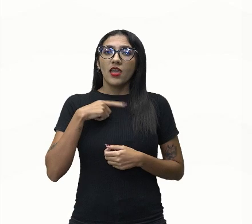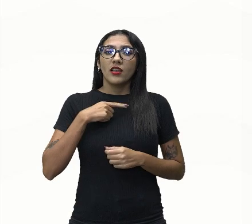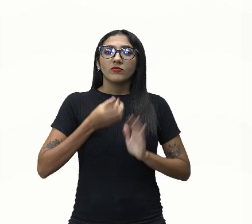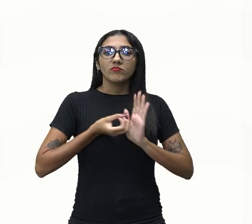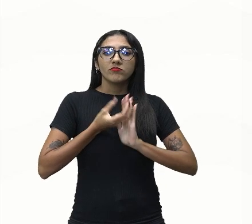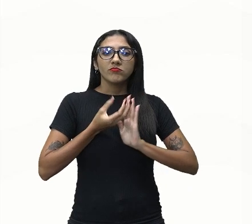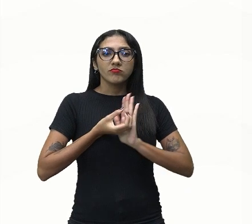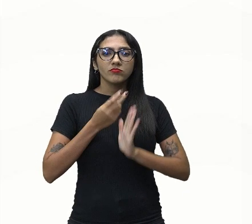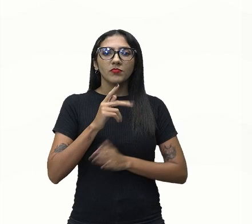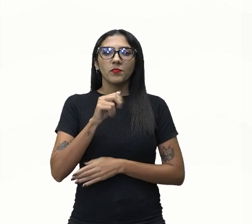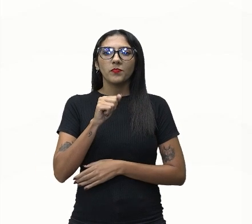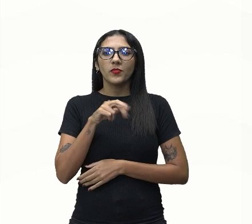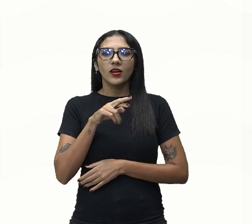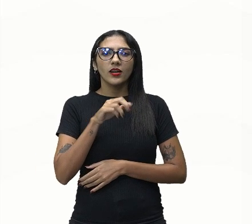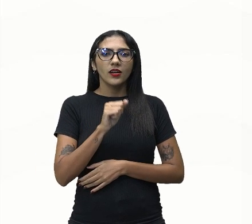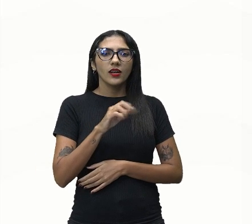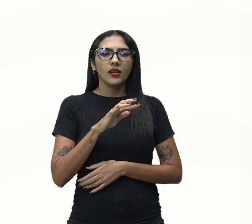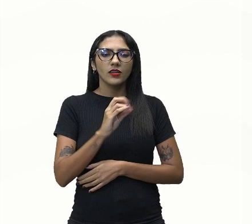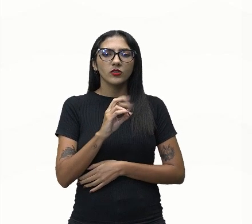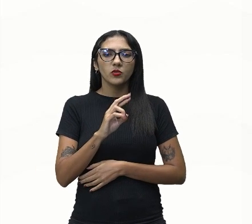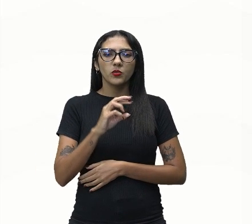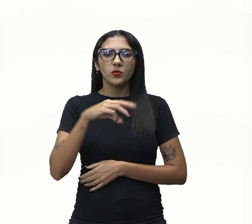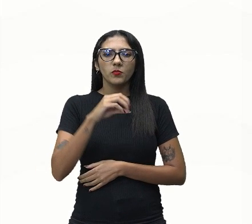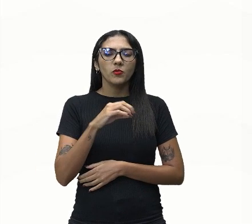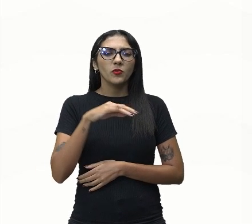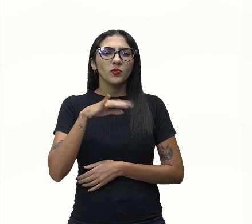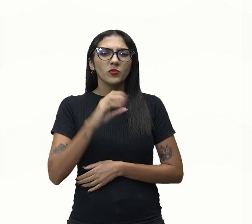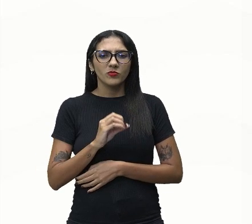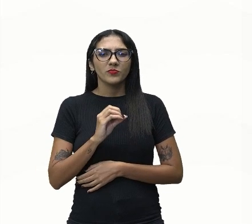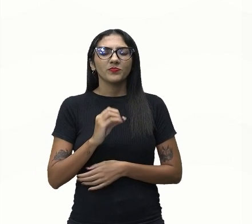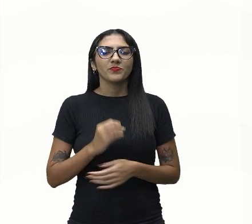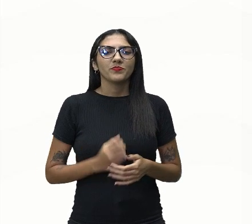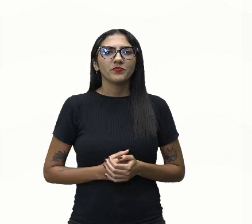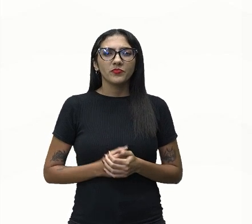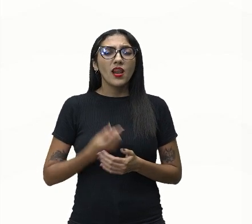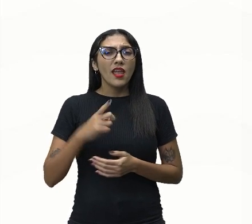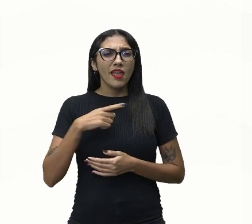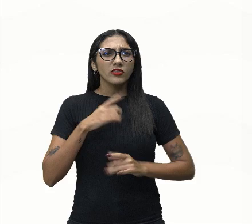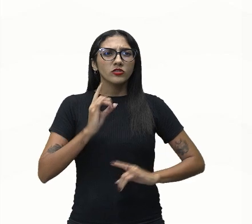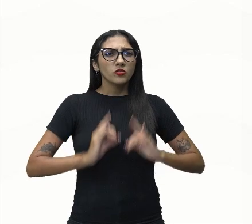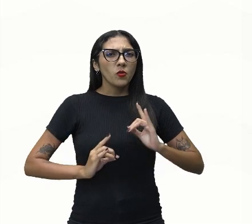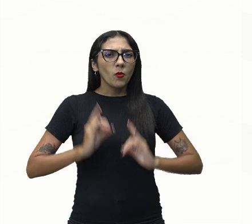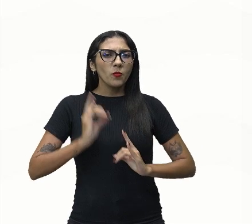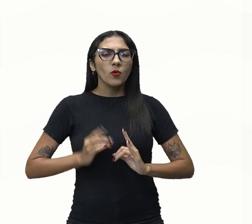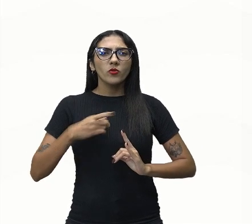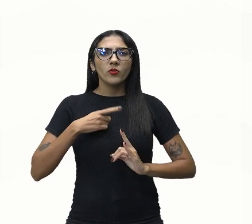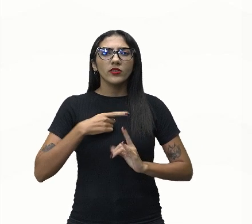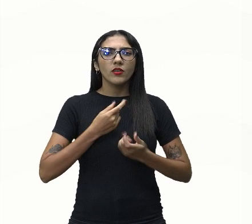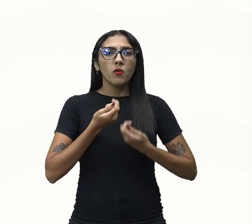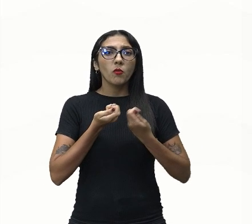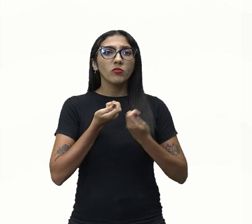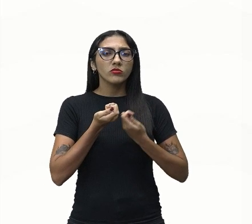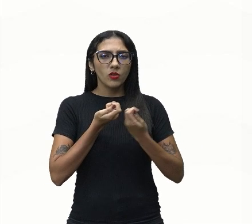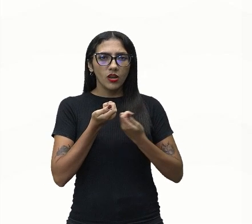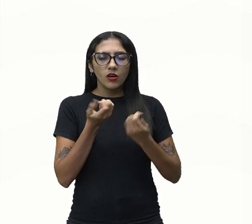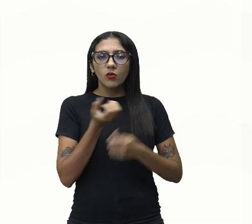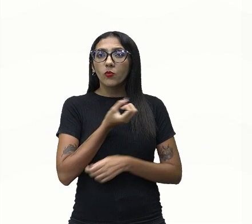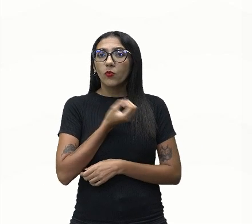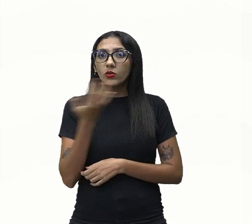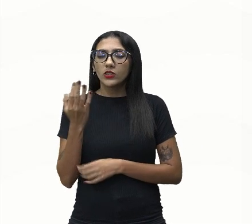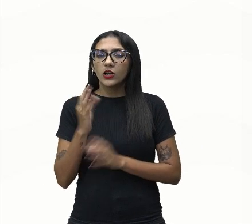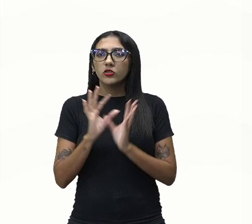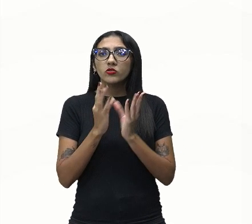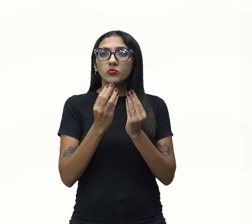hormônio paratormônio. E a gente vai observar que esse hormônio ele vai regular a quantidade de cálcio